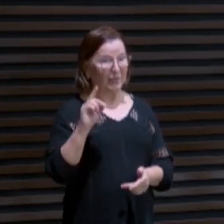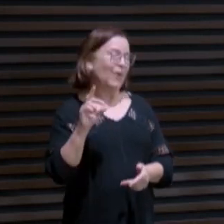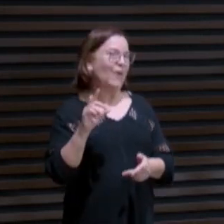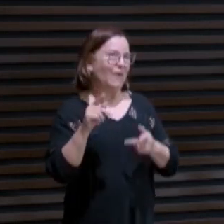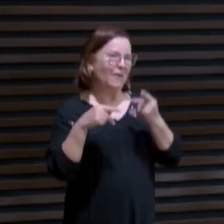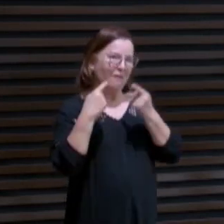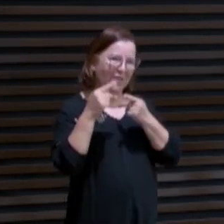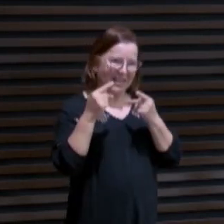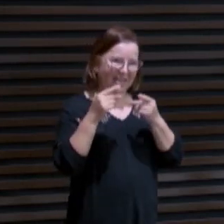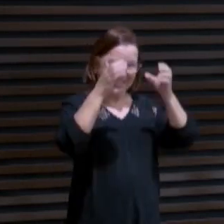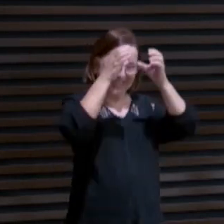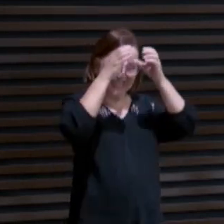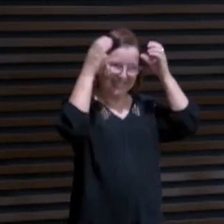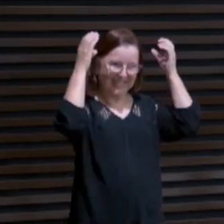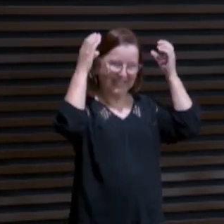o álibi